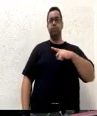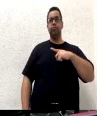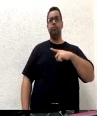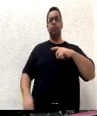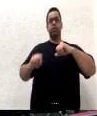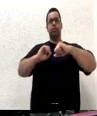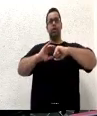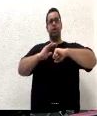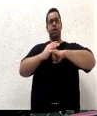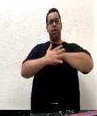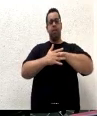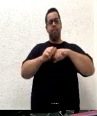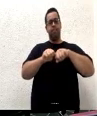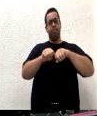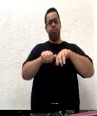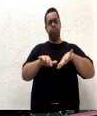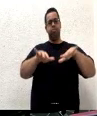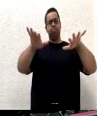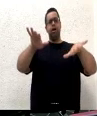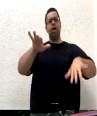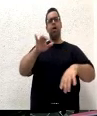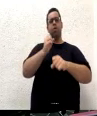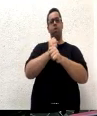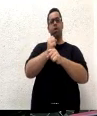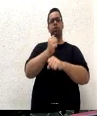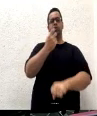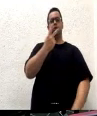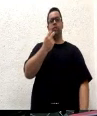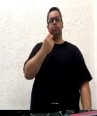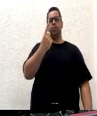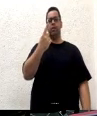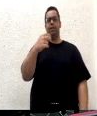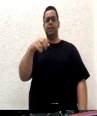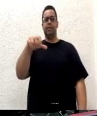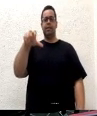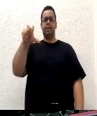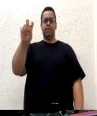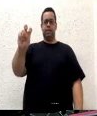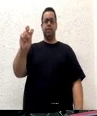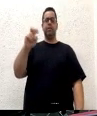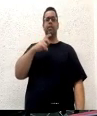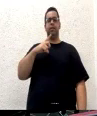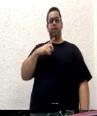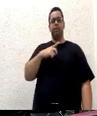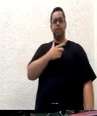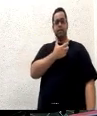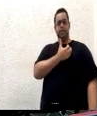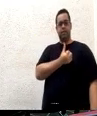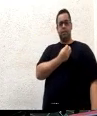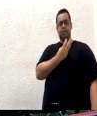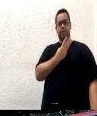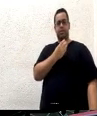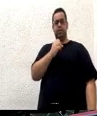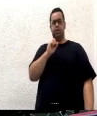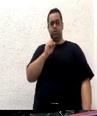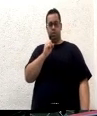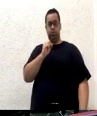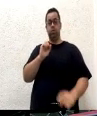epidemia, né, que dá para chamar assim, em 2015, com 638 casos. Depois, só lá em 2020, que nós